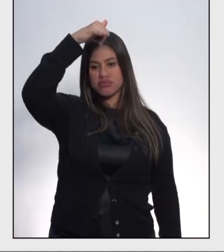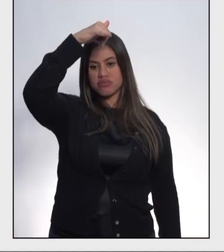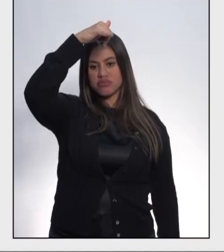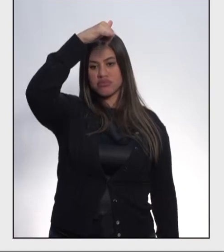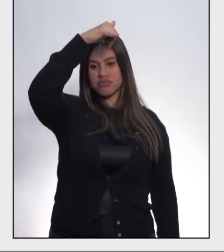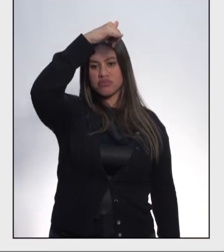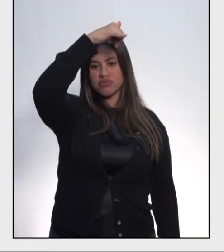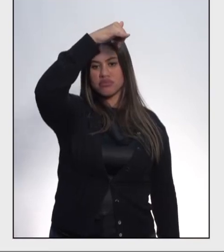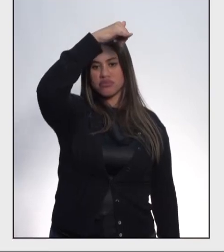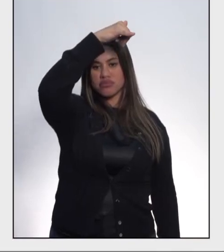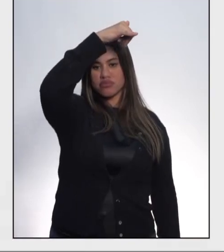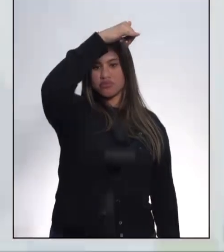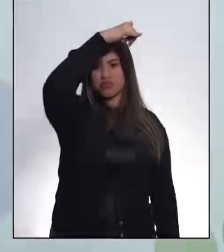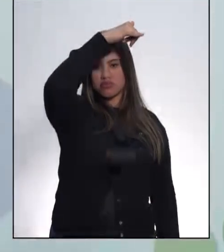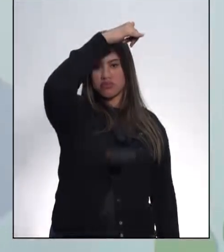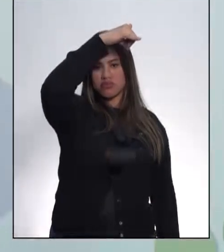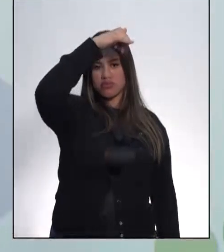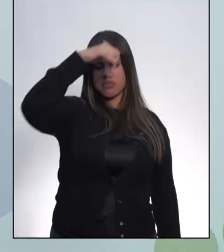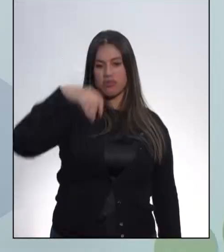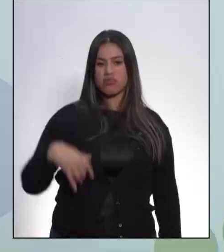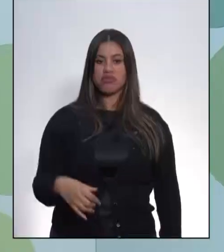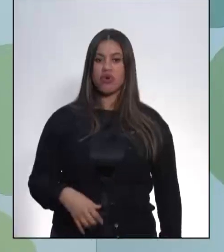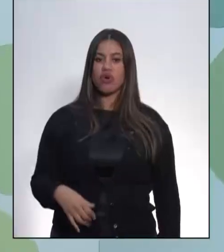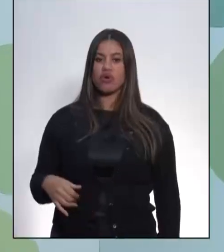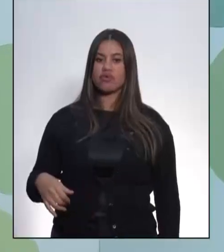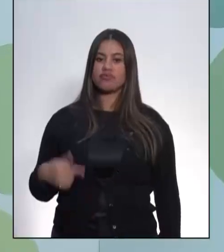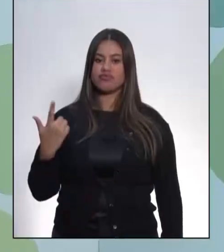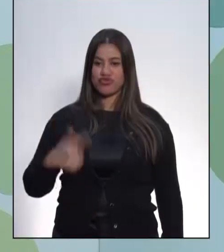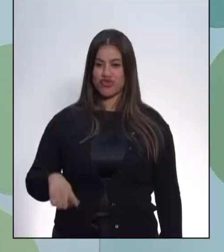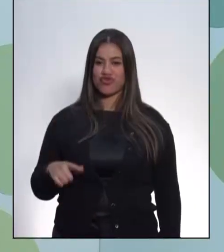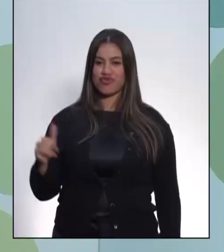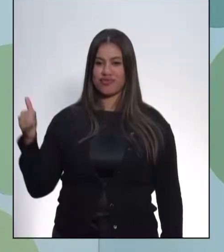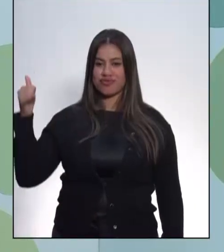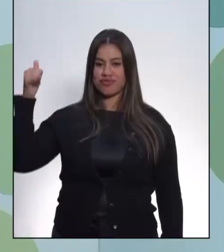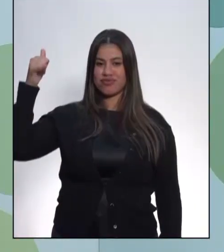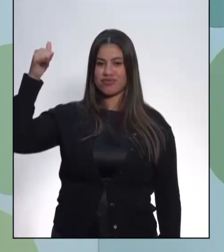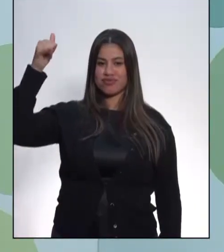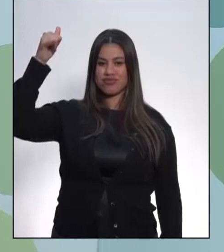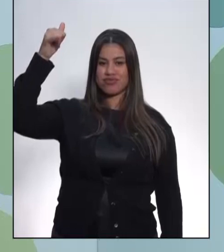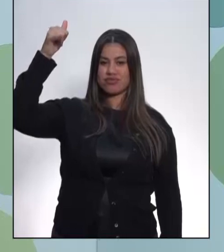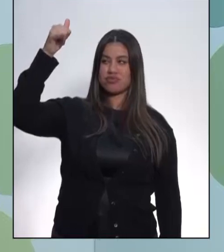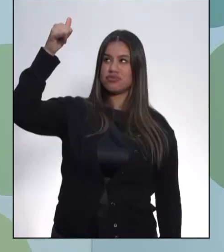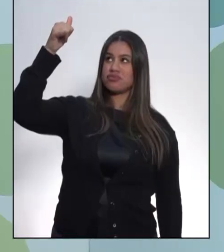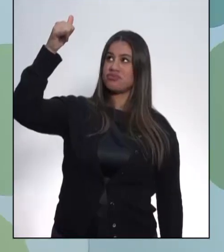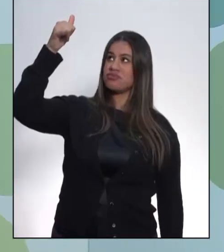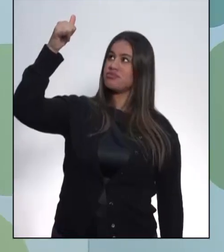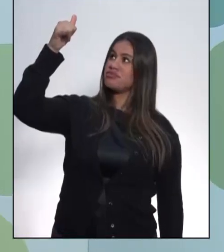Você está olhando para mim? Está me vendo? Vamos de novo? Avião no ar. Olha para mim, ó.